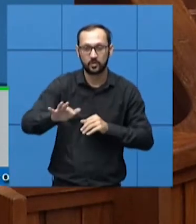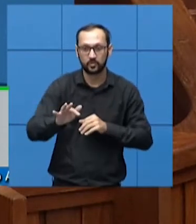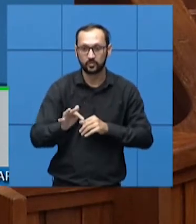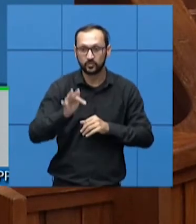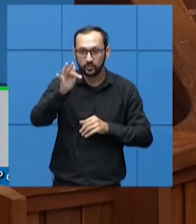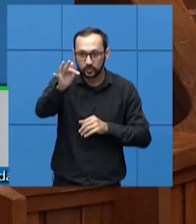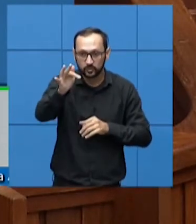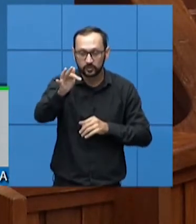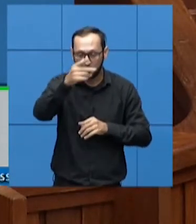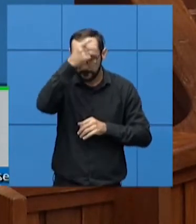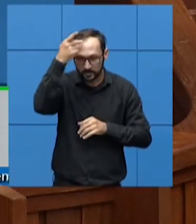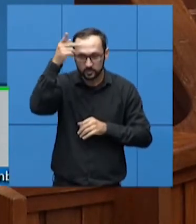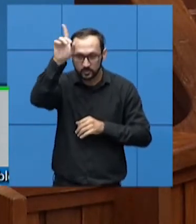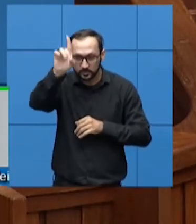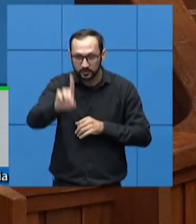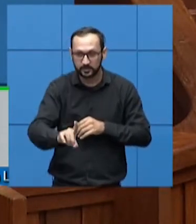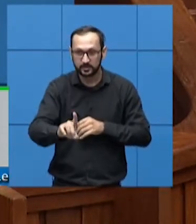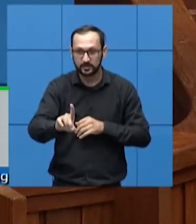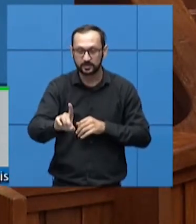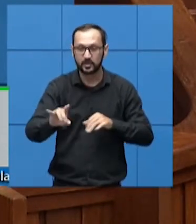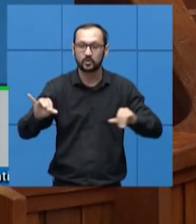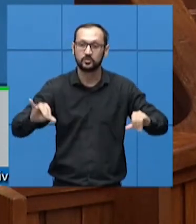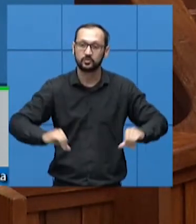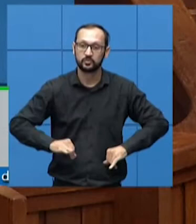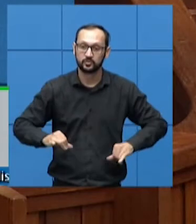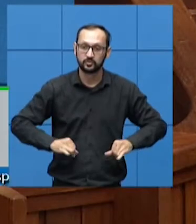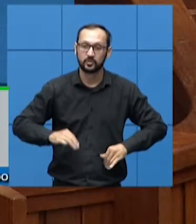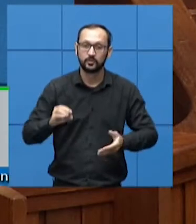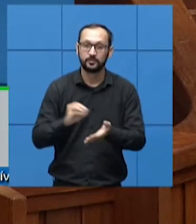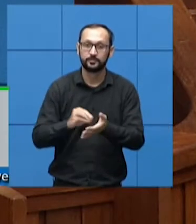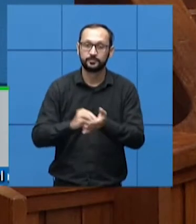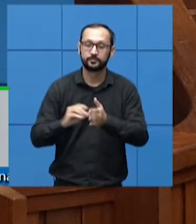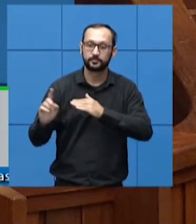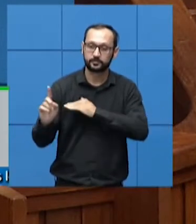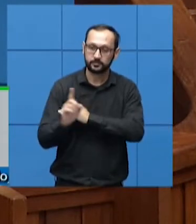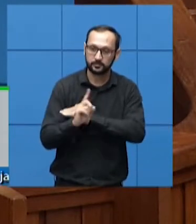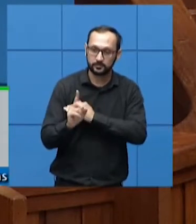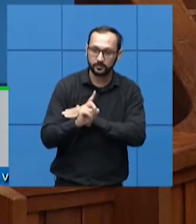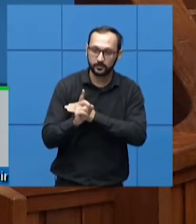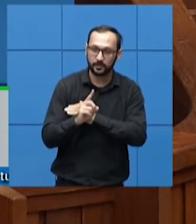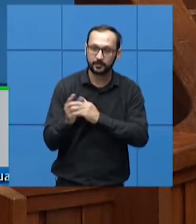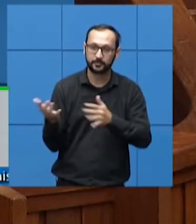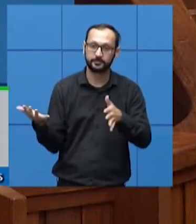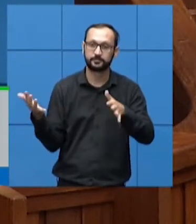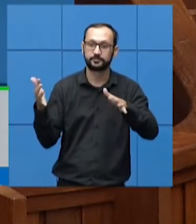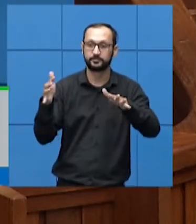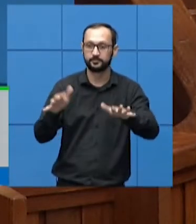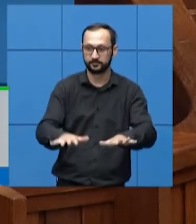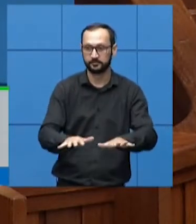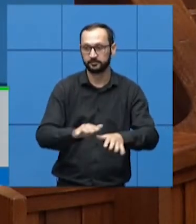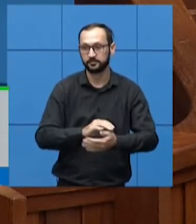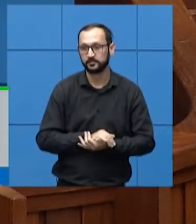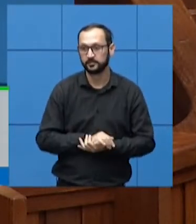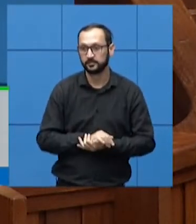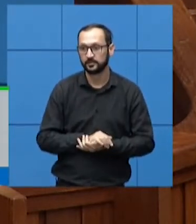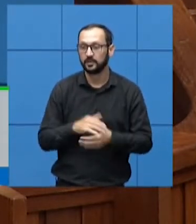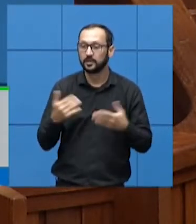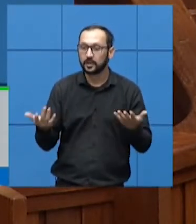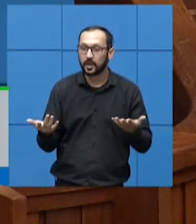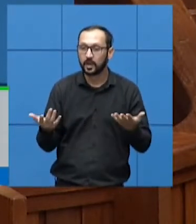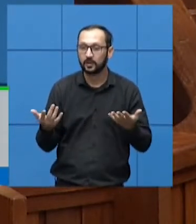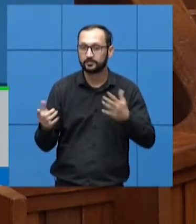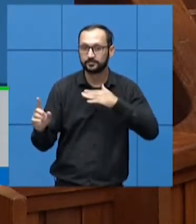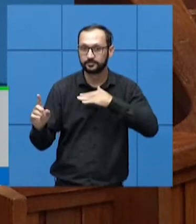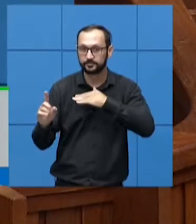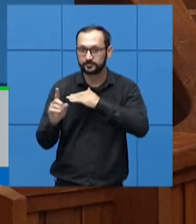nenhuma pessoa com deficiência sofra pela ausência de medidas necessárias à sua inclusão na sociedade. E são medidas